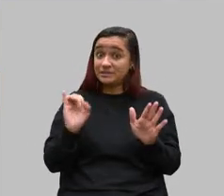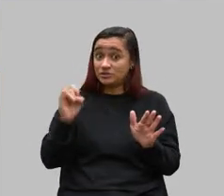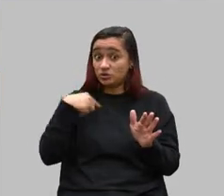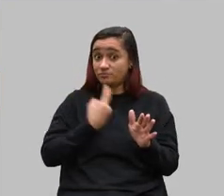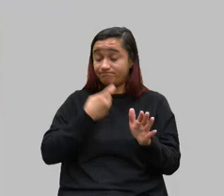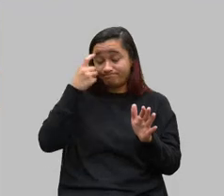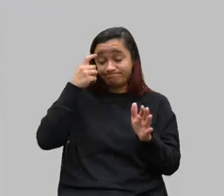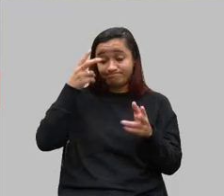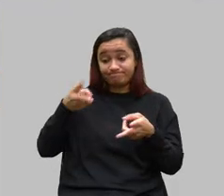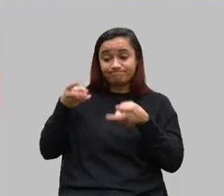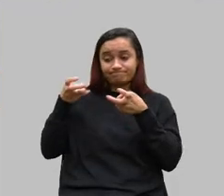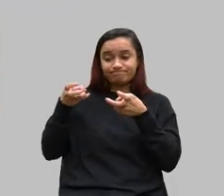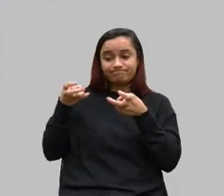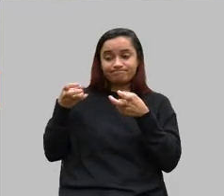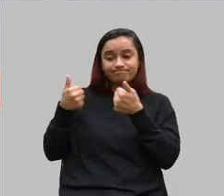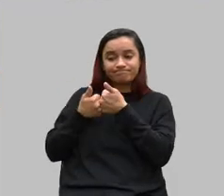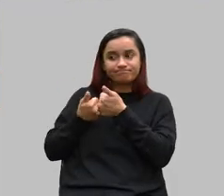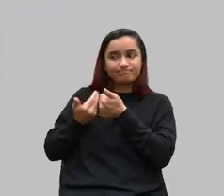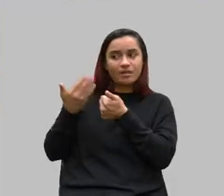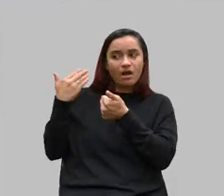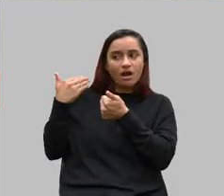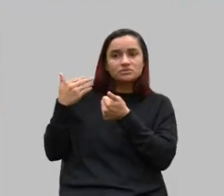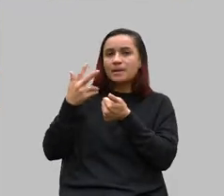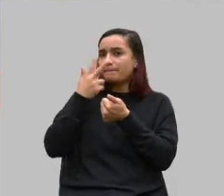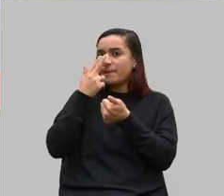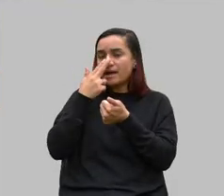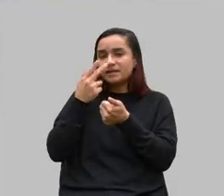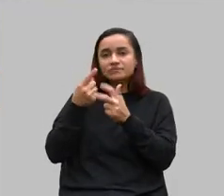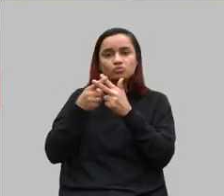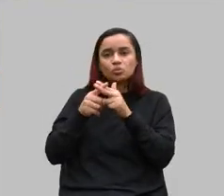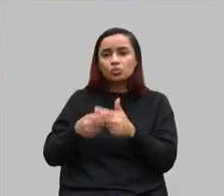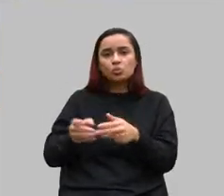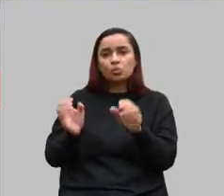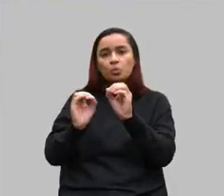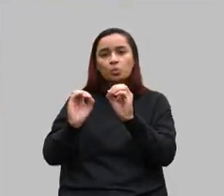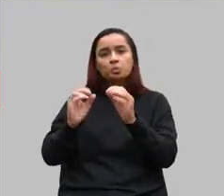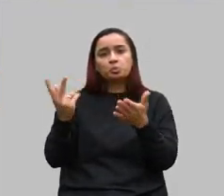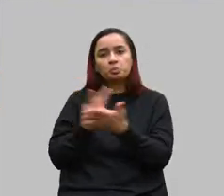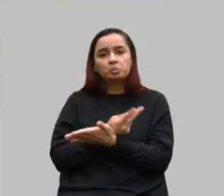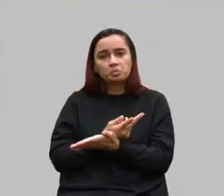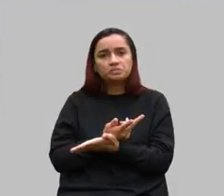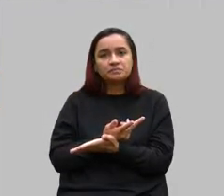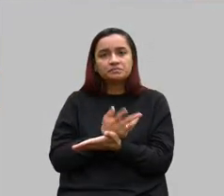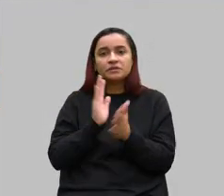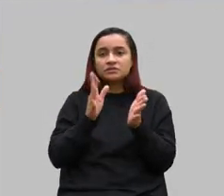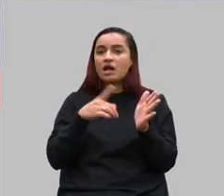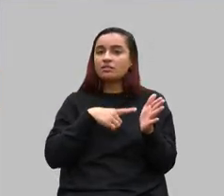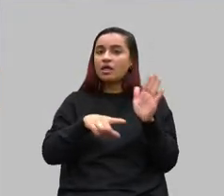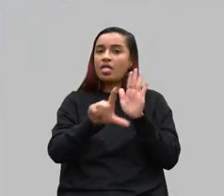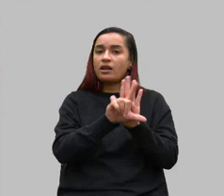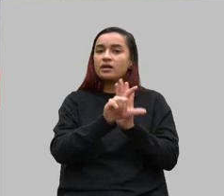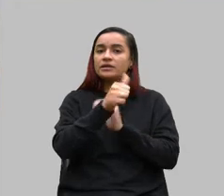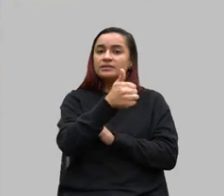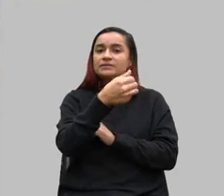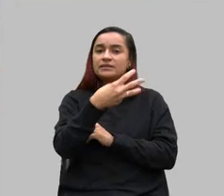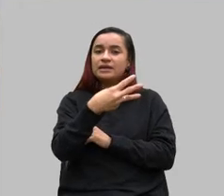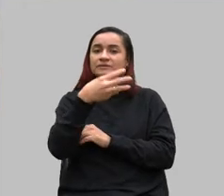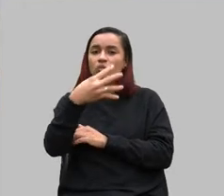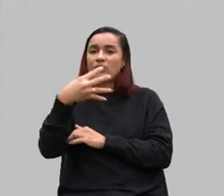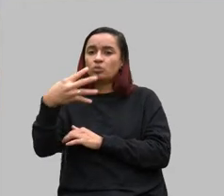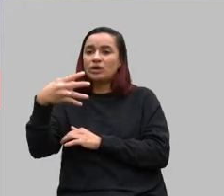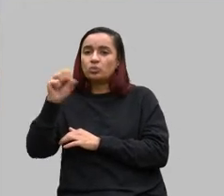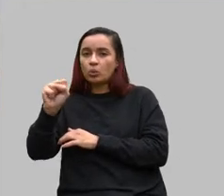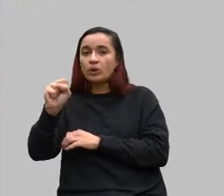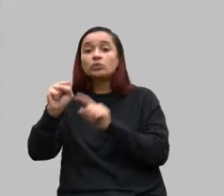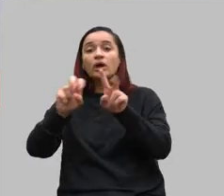percebemos que essa concertação está existindo porque nós tivemos a lei 13448 que traz as regras